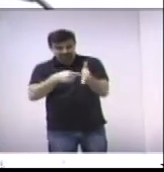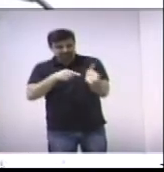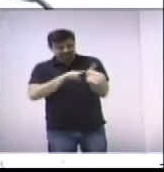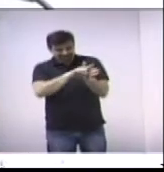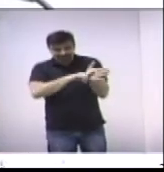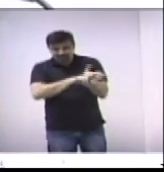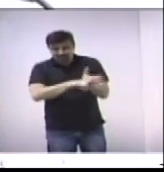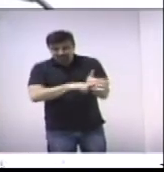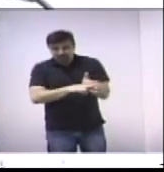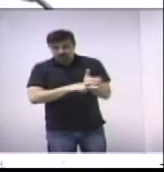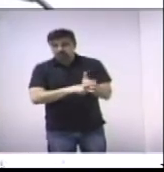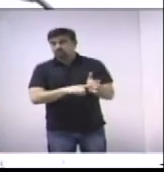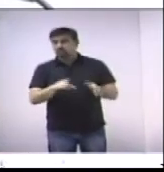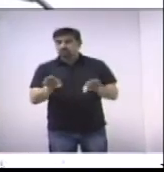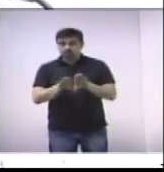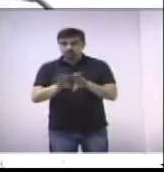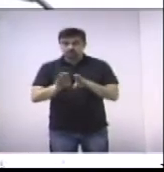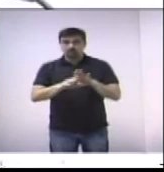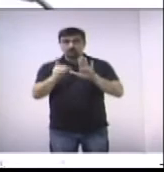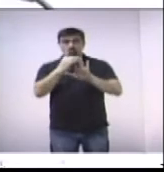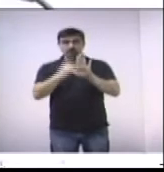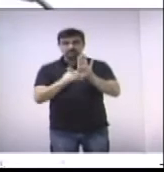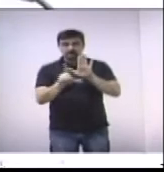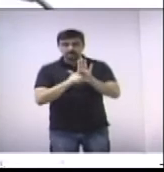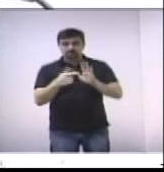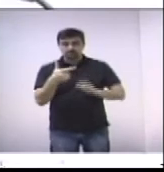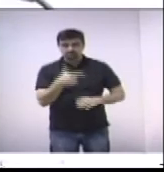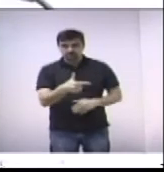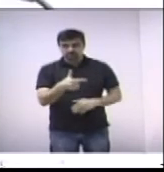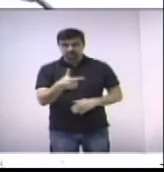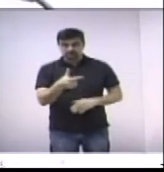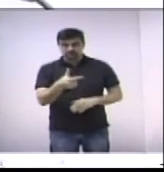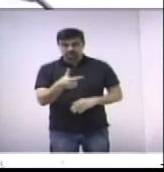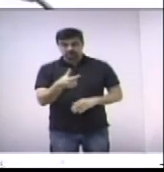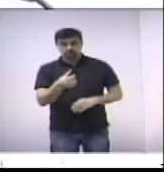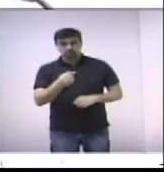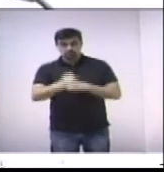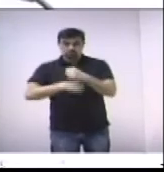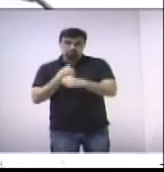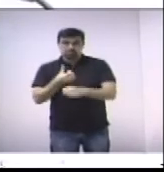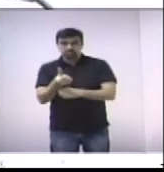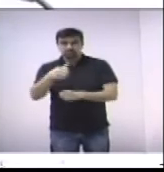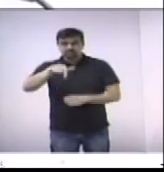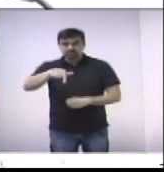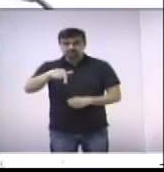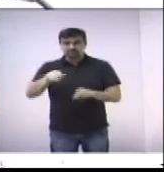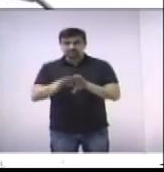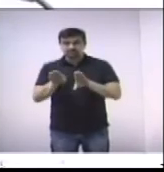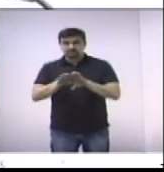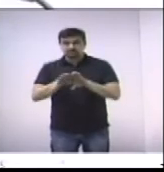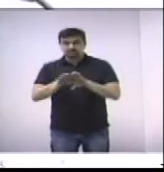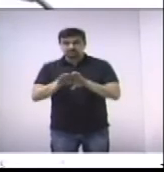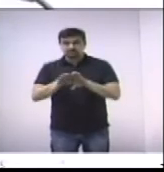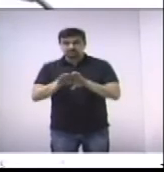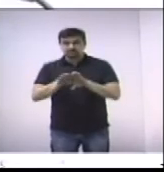5º e seguinte do Decreto de Lei 201 de 67, combinado